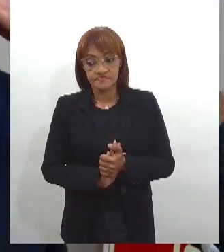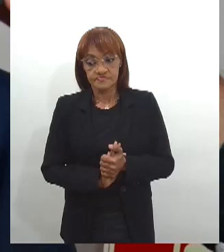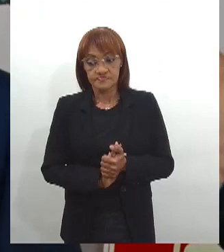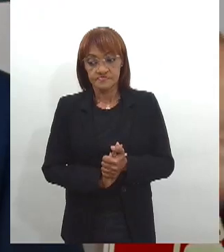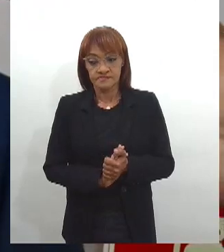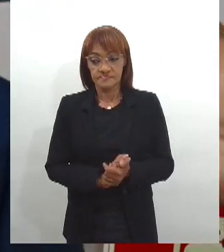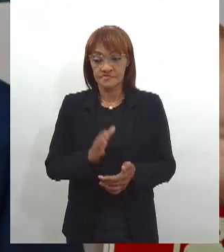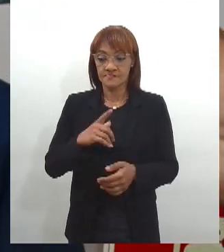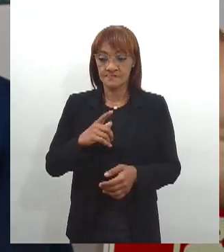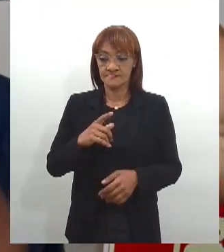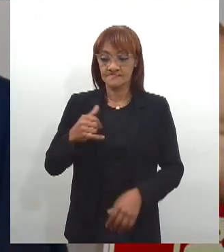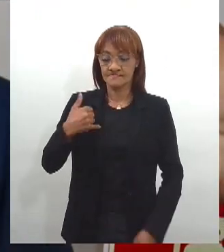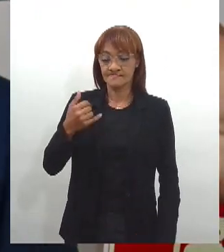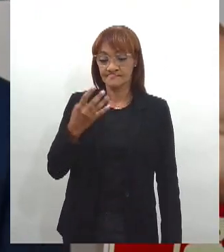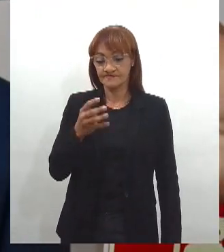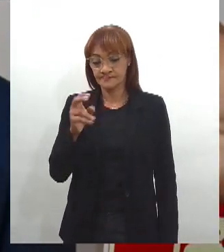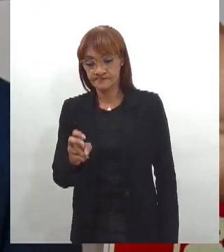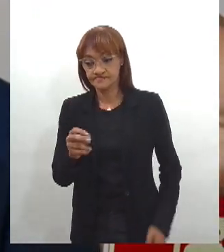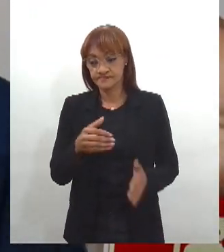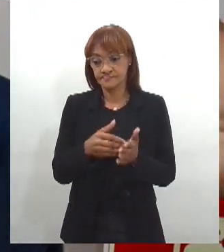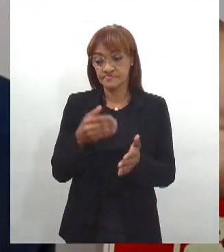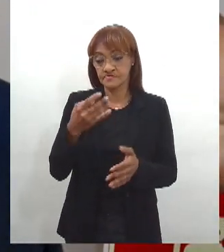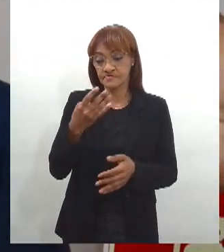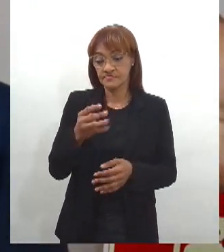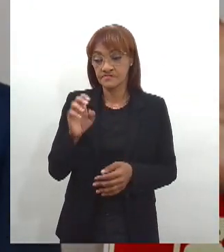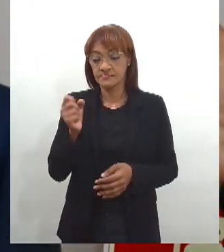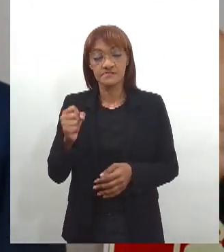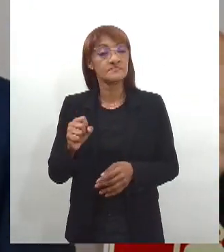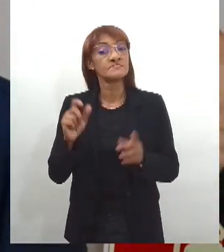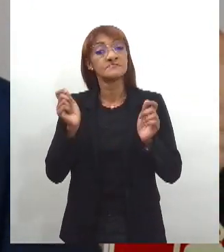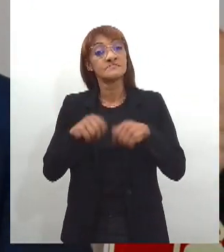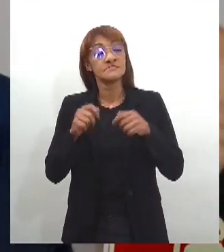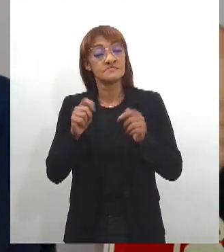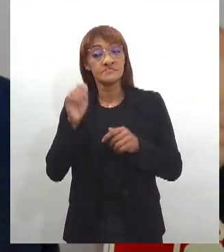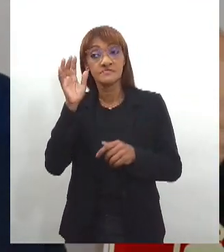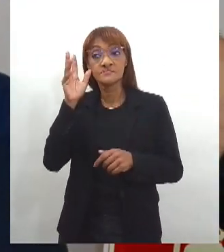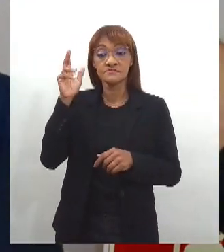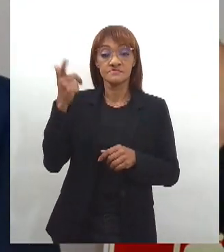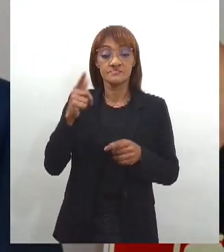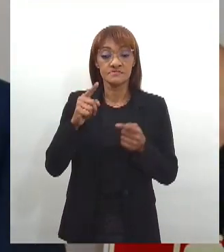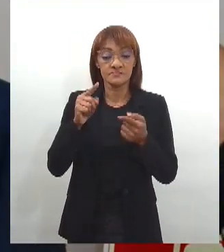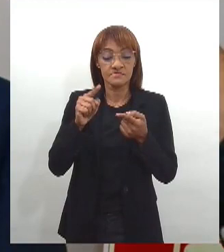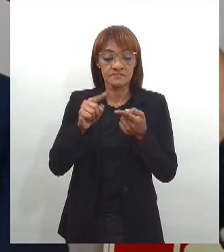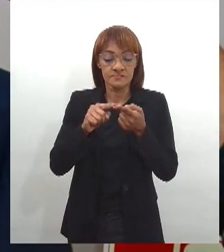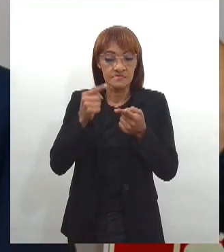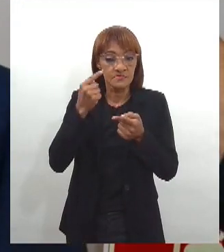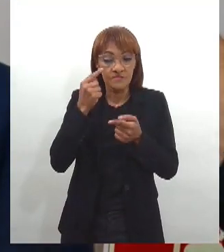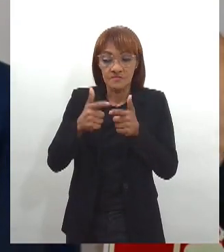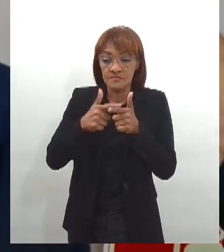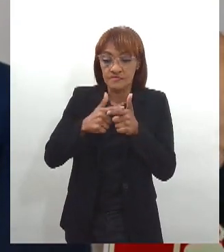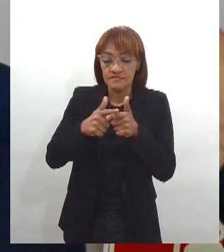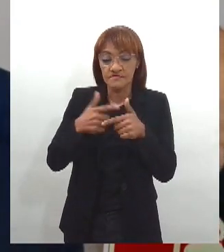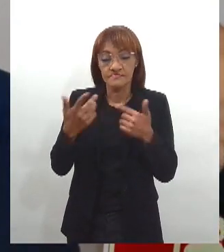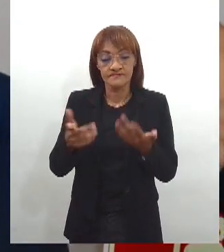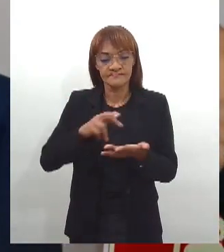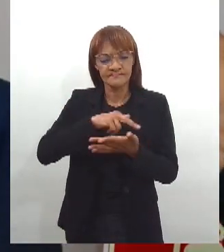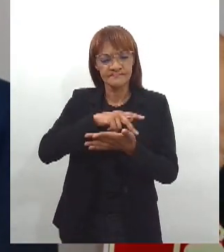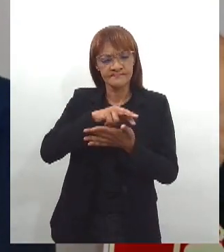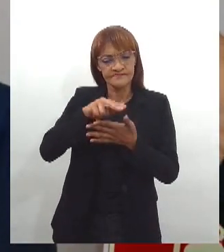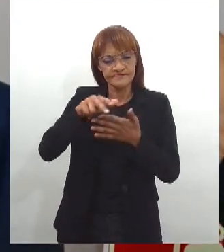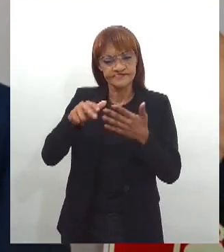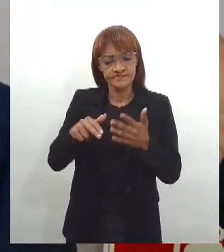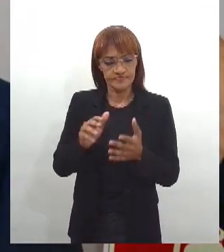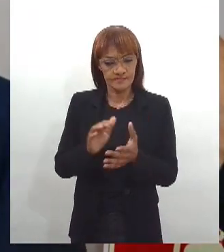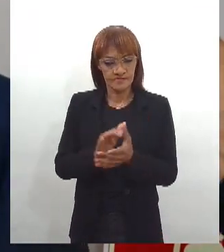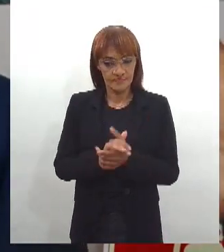45, 48 anos, ele pode desenvolver cataratas, glaucomas, retinites diabéticas, e ele perde a visão